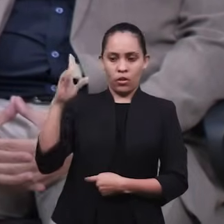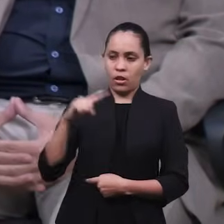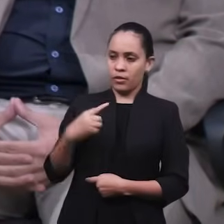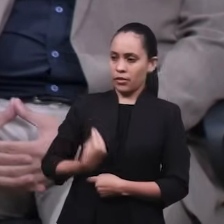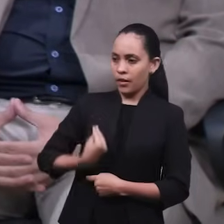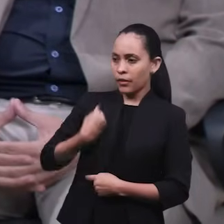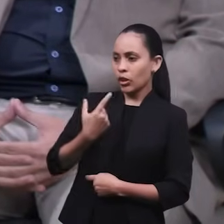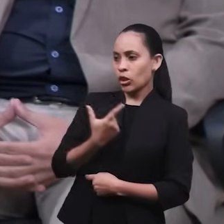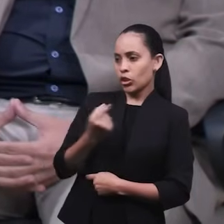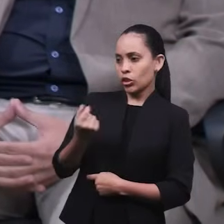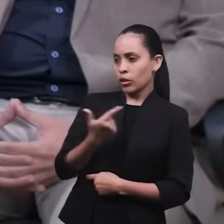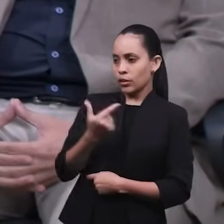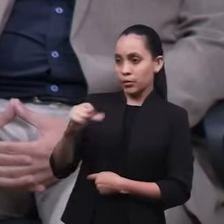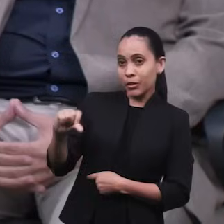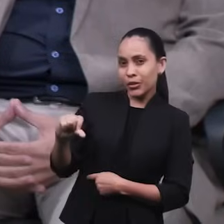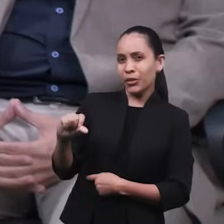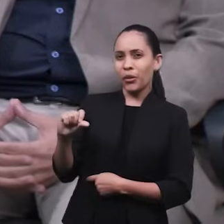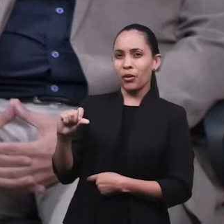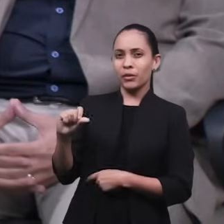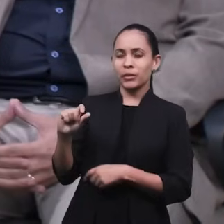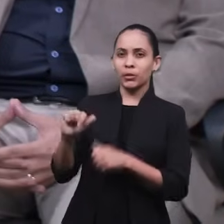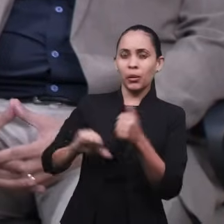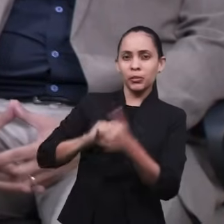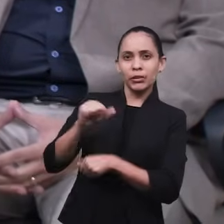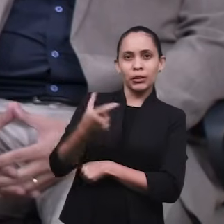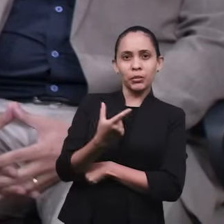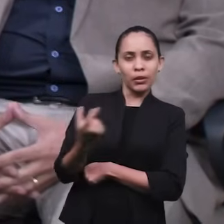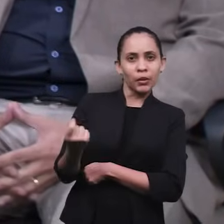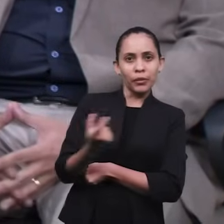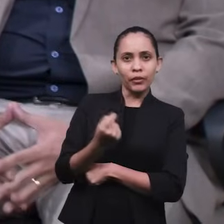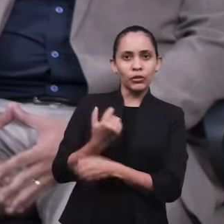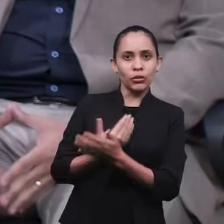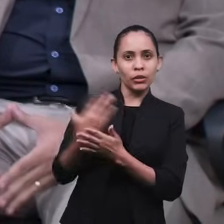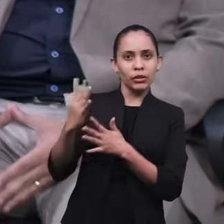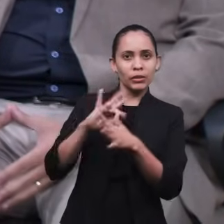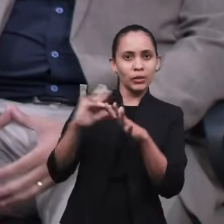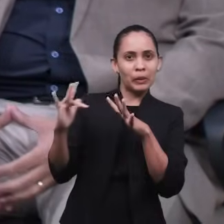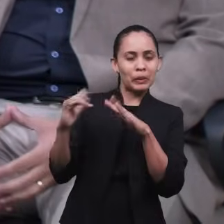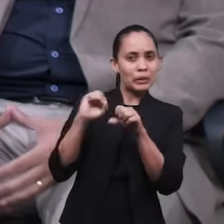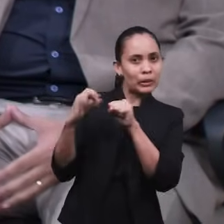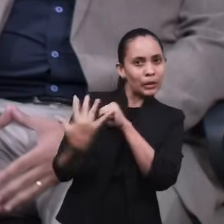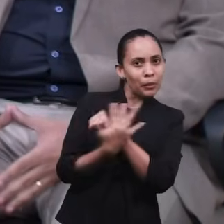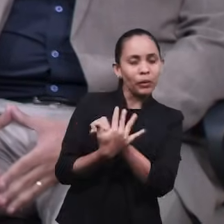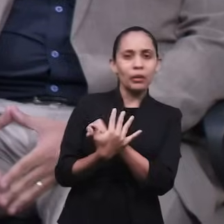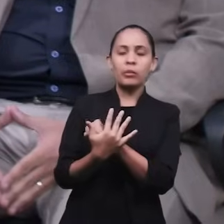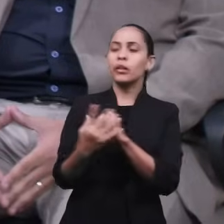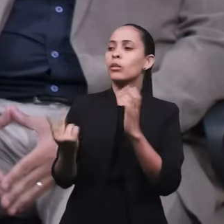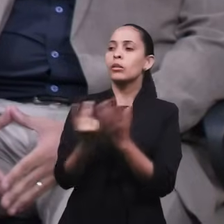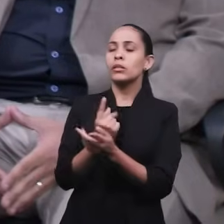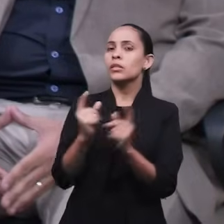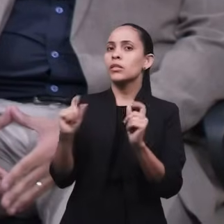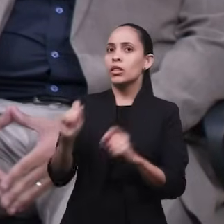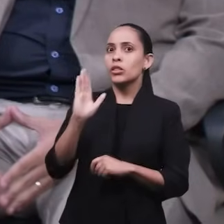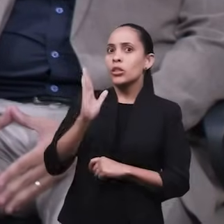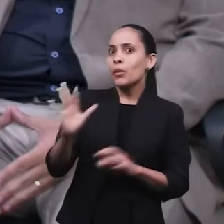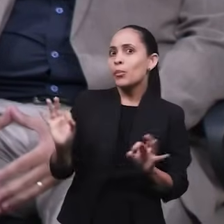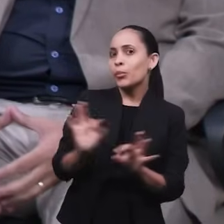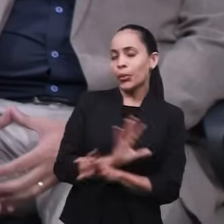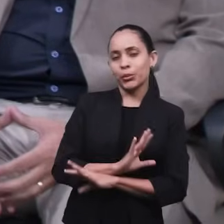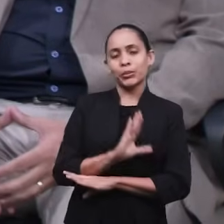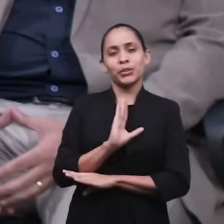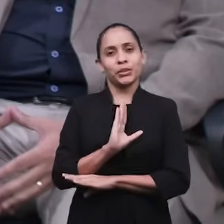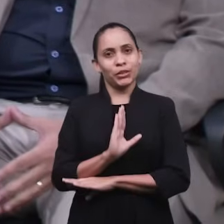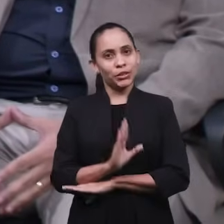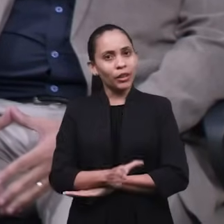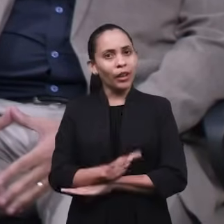estava aqui em 2019 para 2020, quando veio o início da pandemia, e meus irmãos, já estava tudo